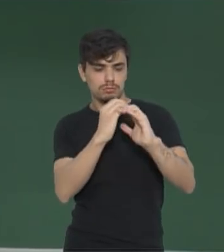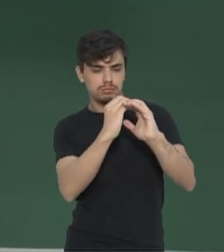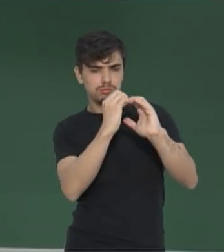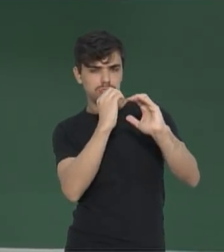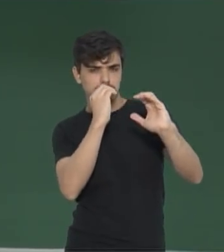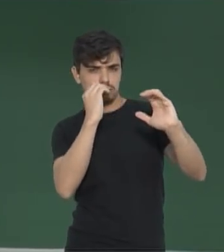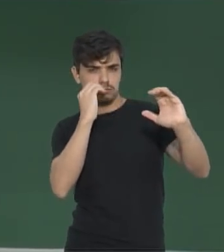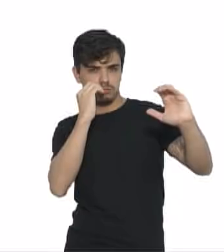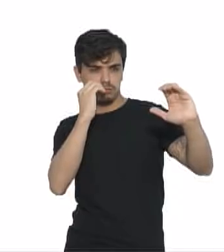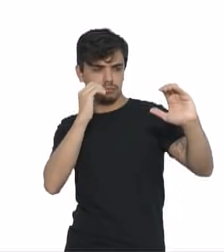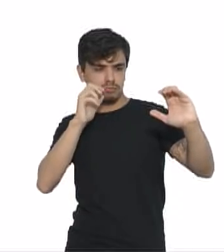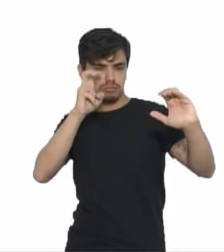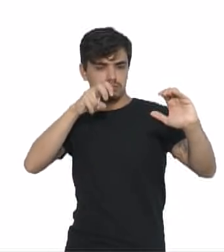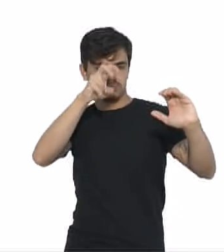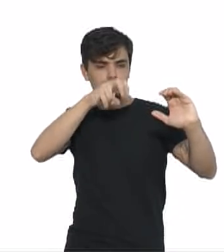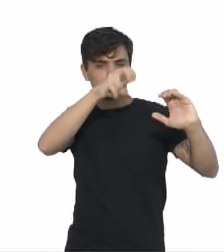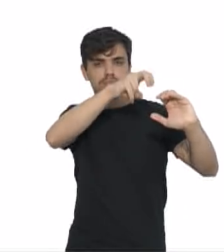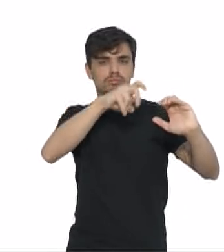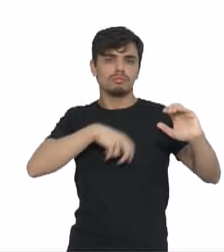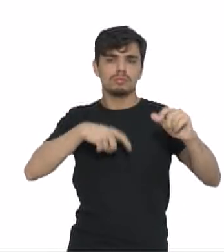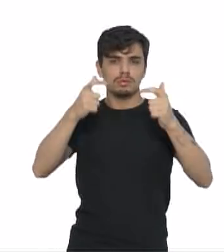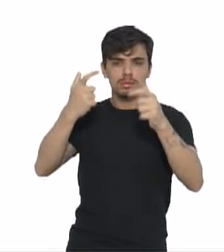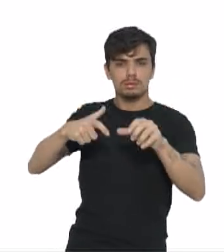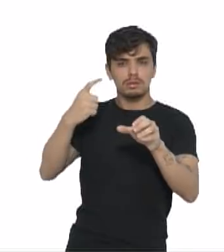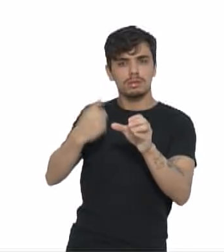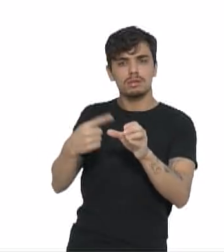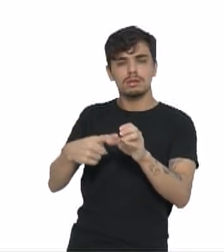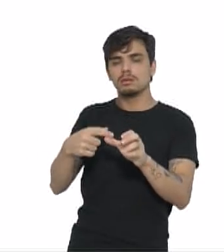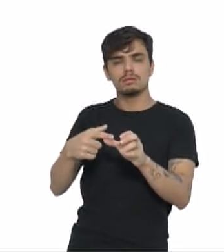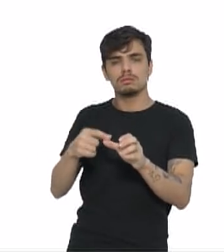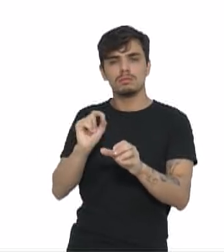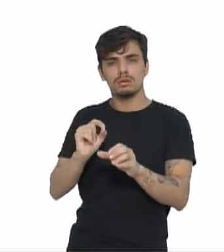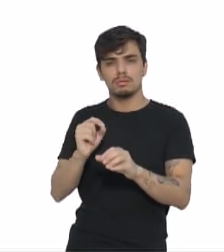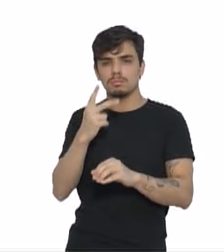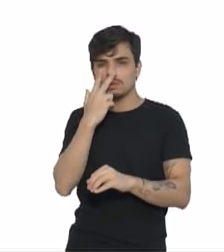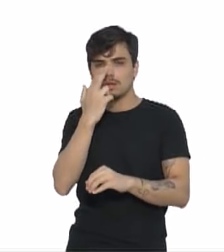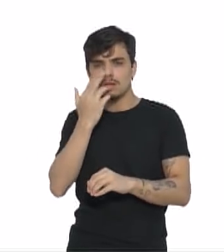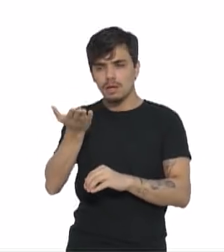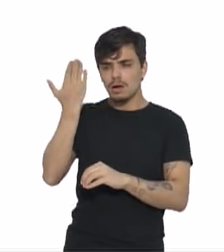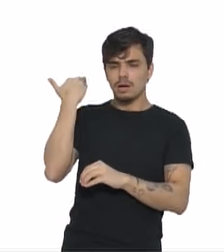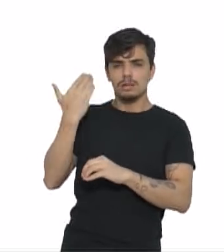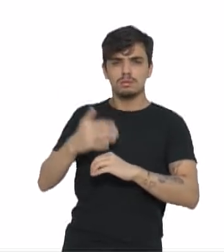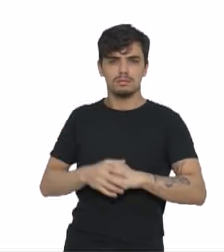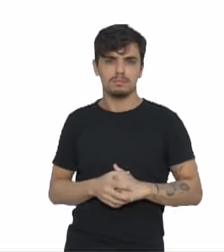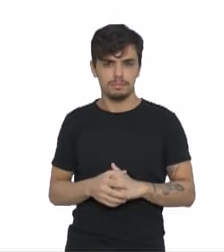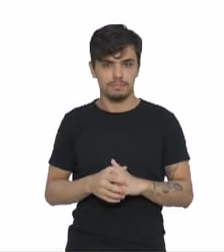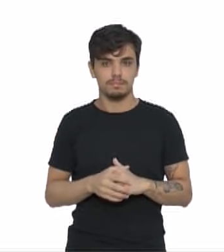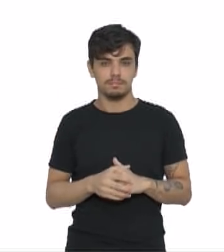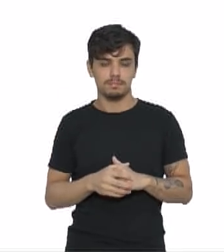tem uma muralha? Que história é essa? Parece aquelas cidades medievais, né, professor?